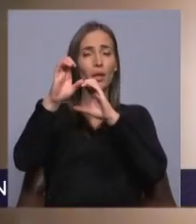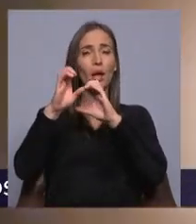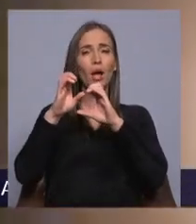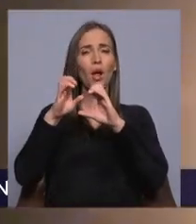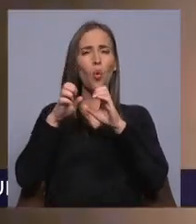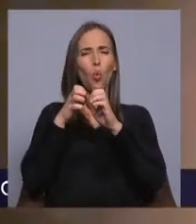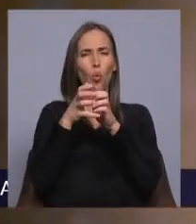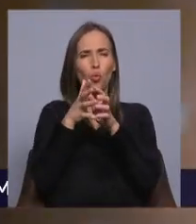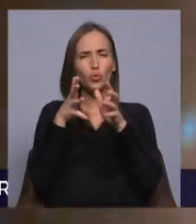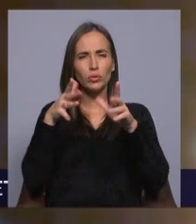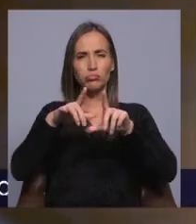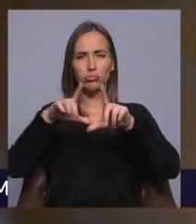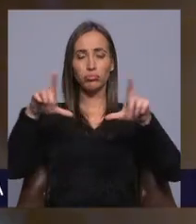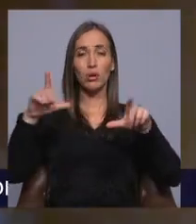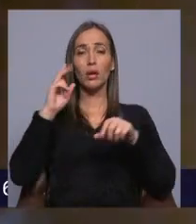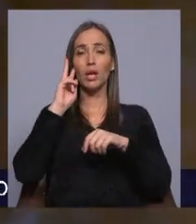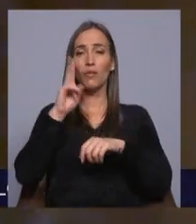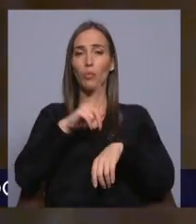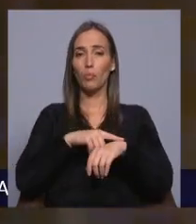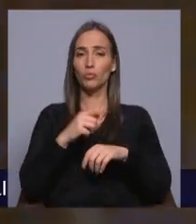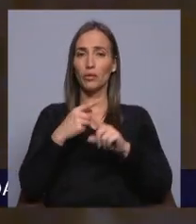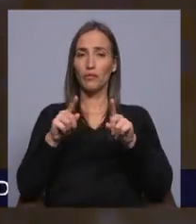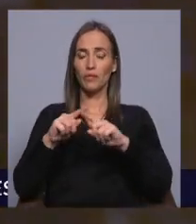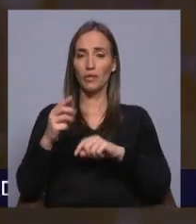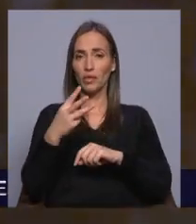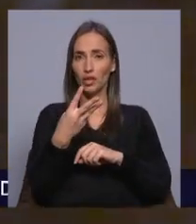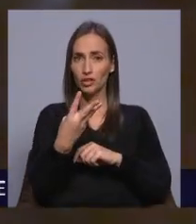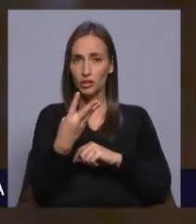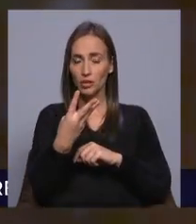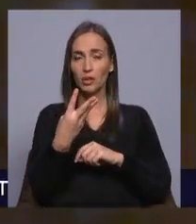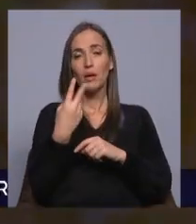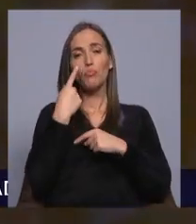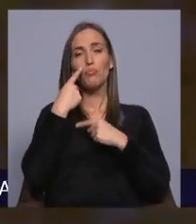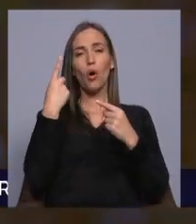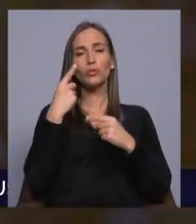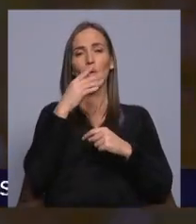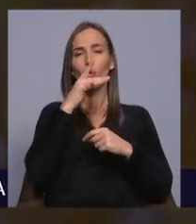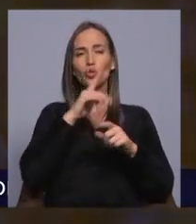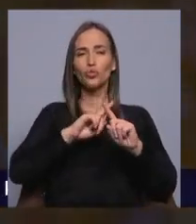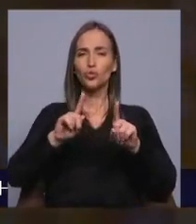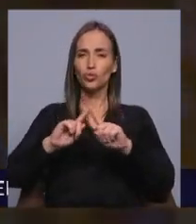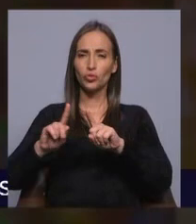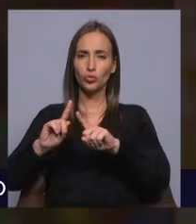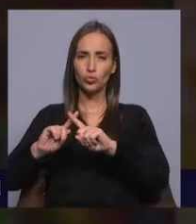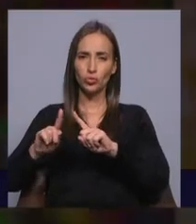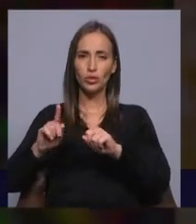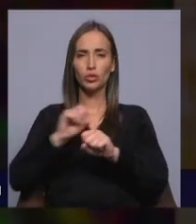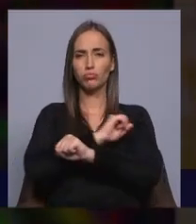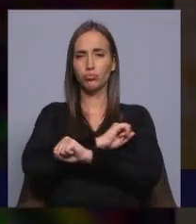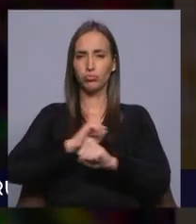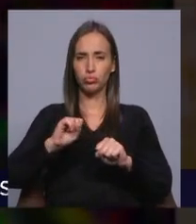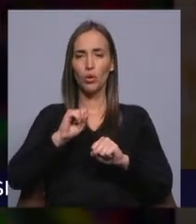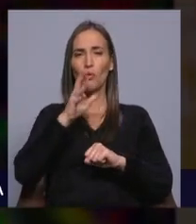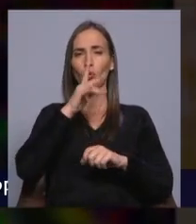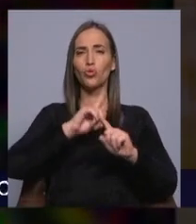luz, e vemos, lá está, estes 3 pontos diferentes, que ainda por cima, Cristiana, mostram-nos as cores diferentes desta explosão. Cores